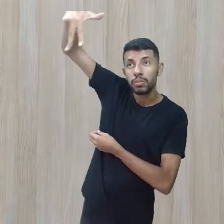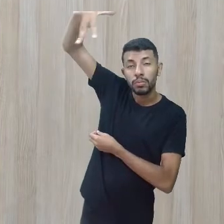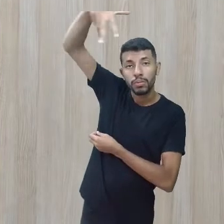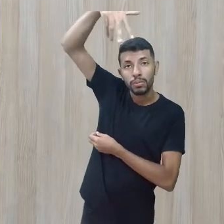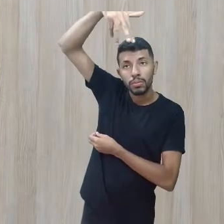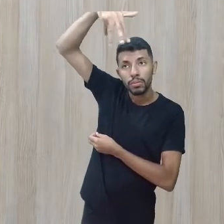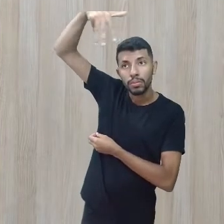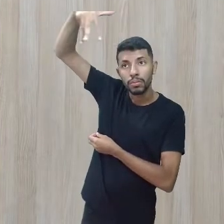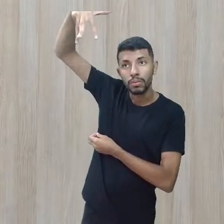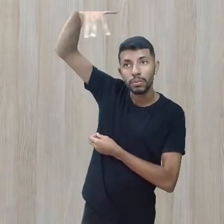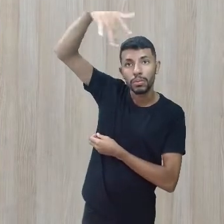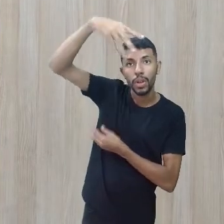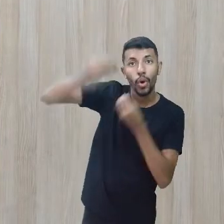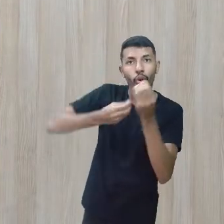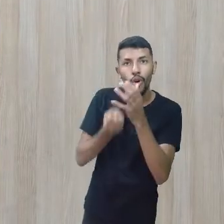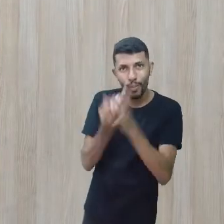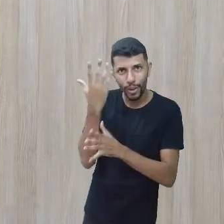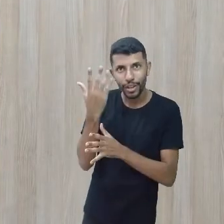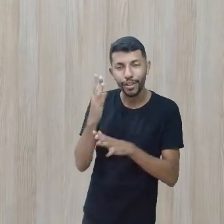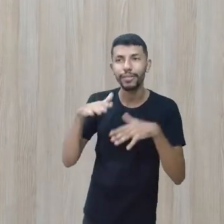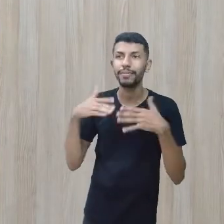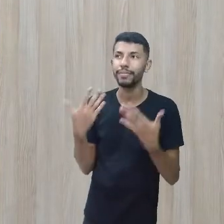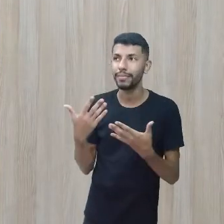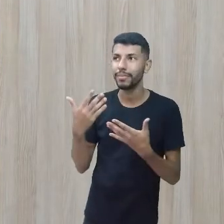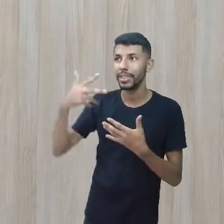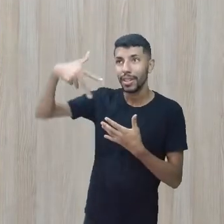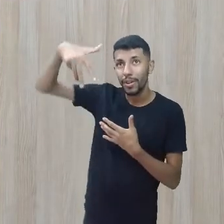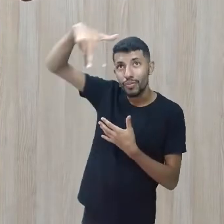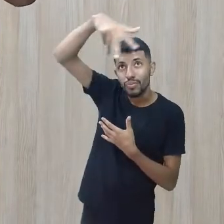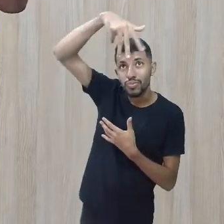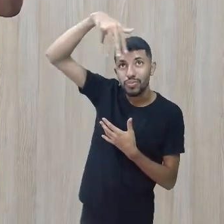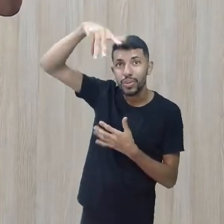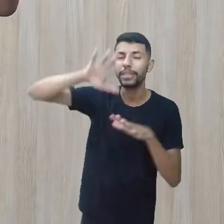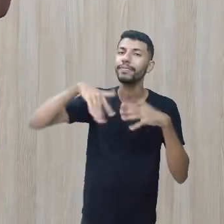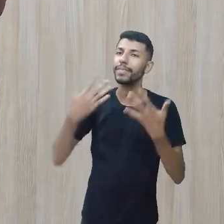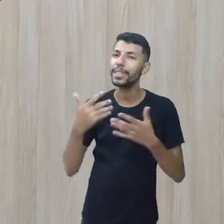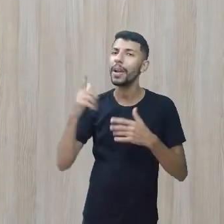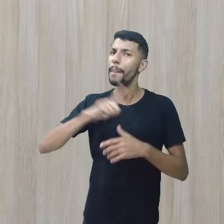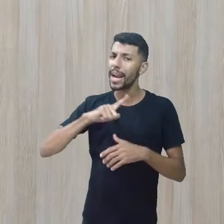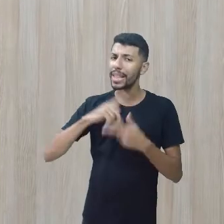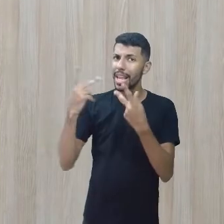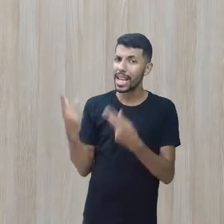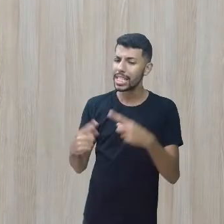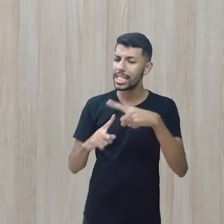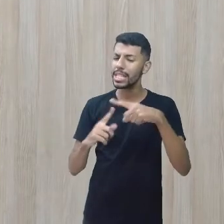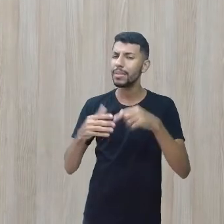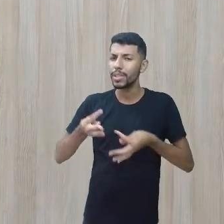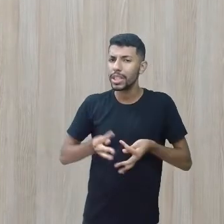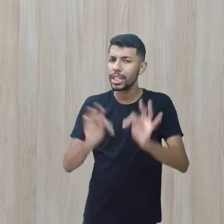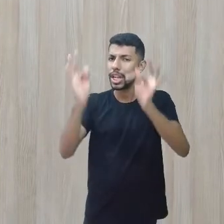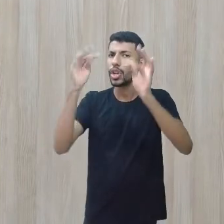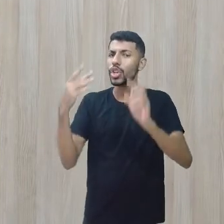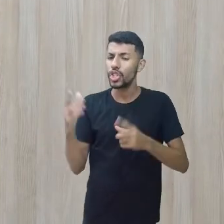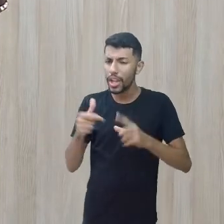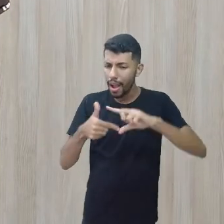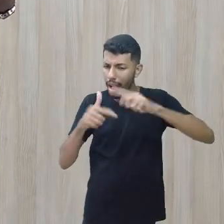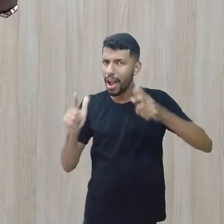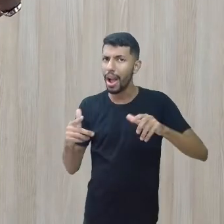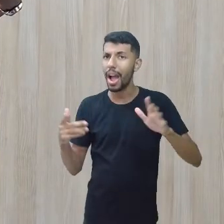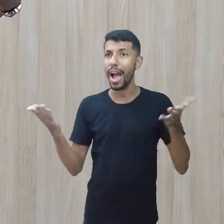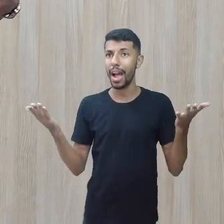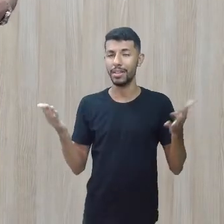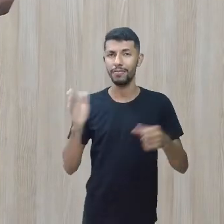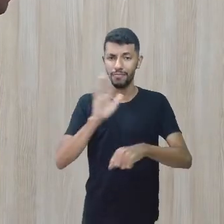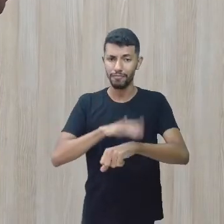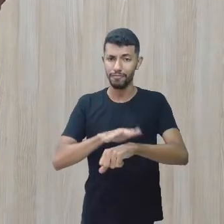construíram um satélite? Então, para chegar a isso, para vocês terem essa tecnologia moderna que chega na vida de vocês, tudo em tempo